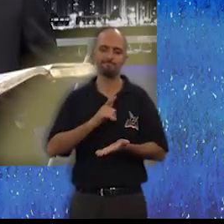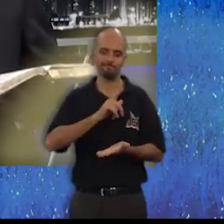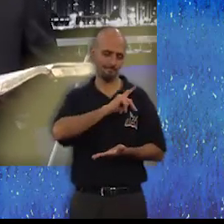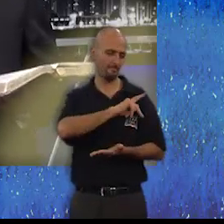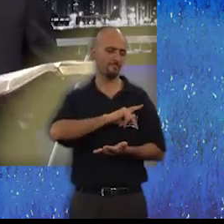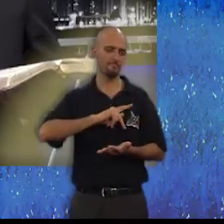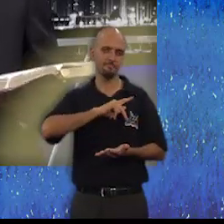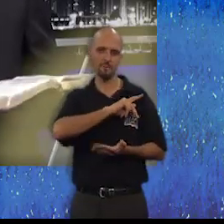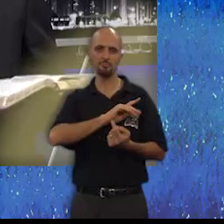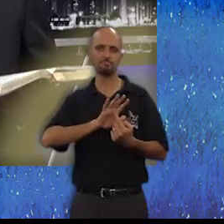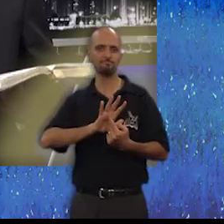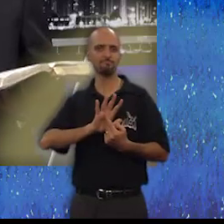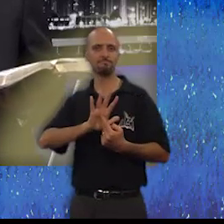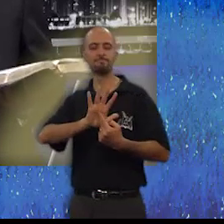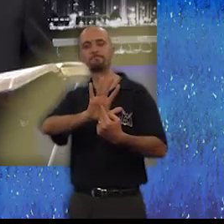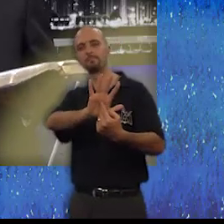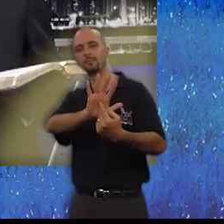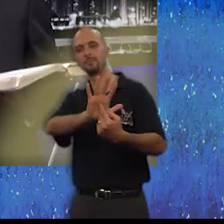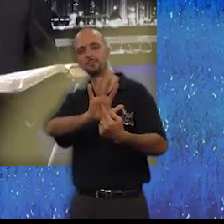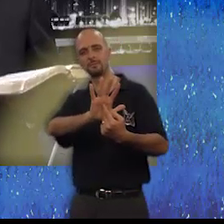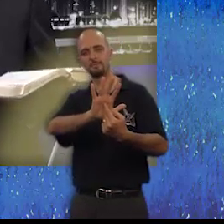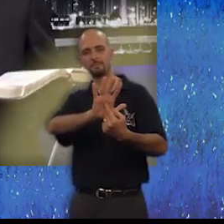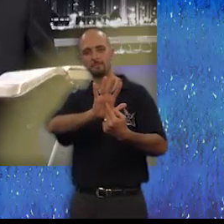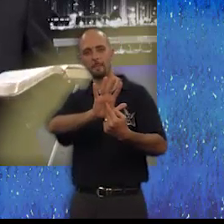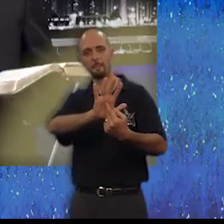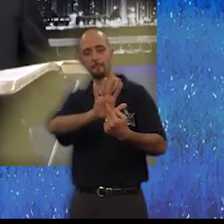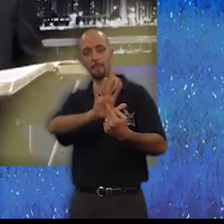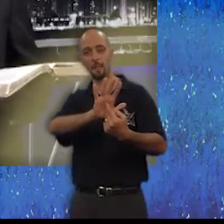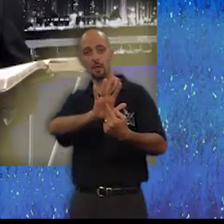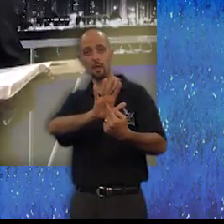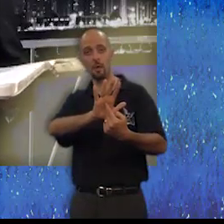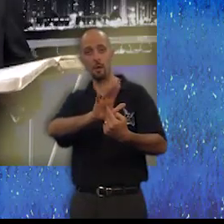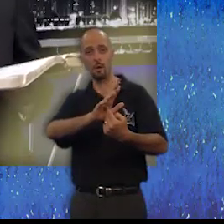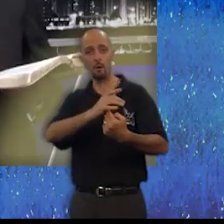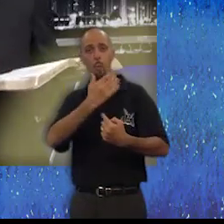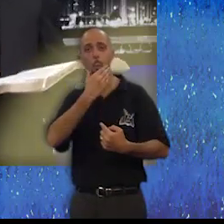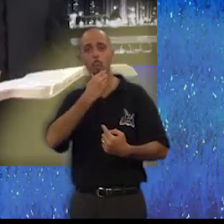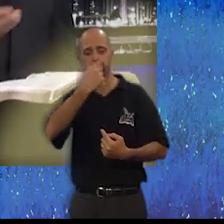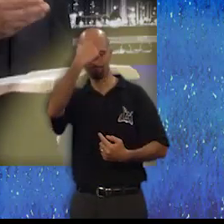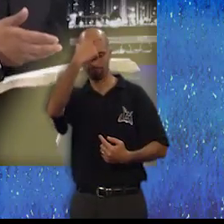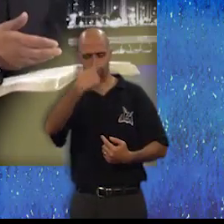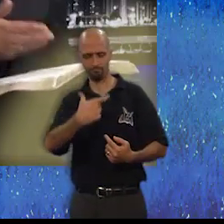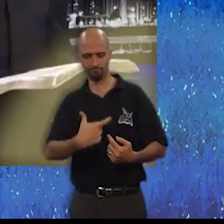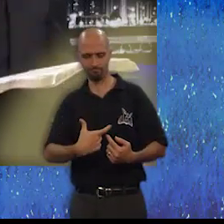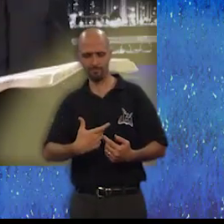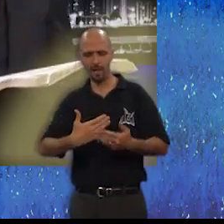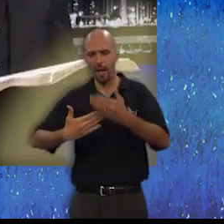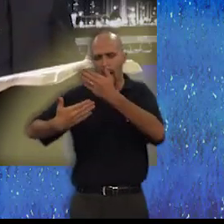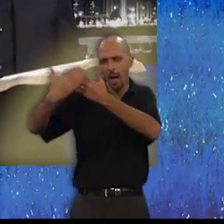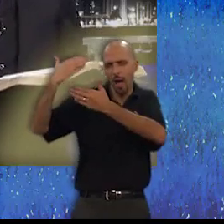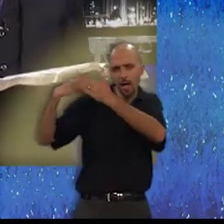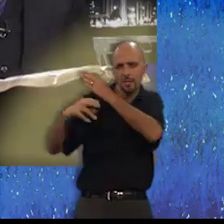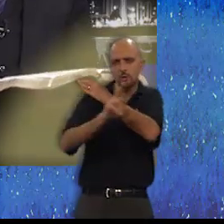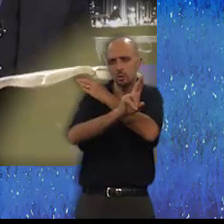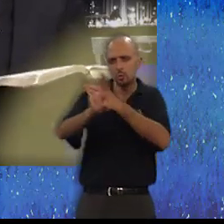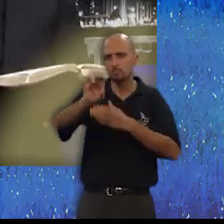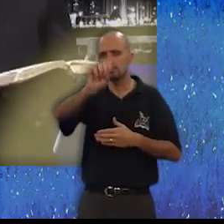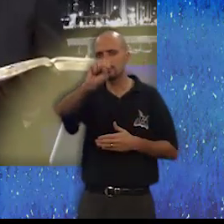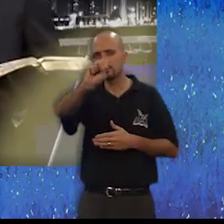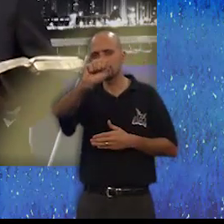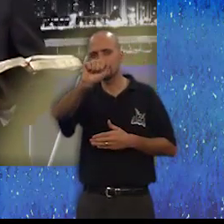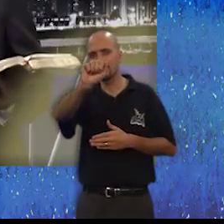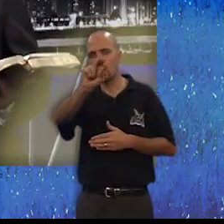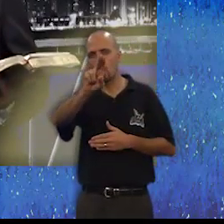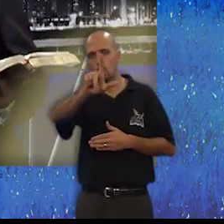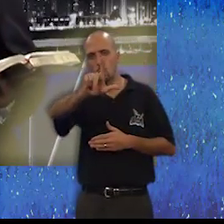registros de Paulo e no trabalho também do apóstolo São Paulo. Esse homem chamava Saulo de Tarso, por ser natural da